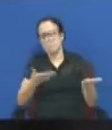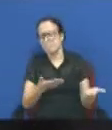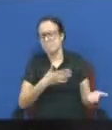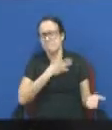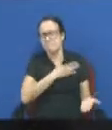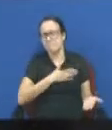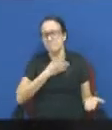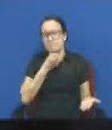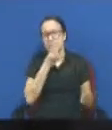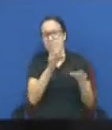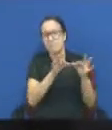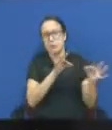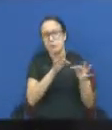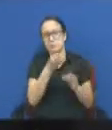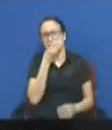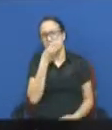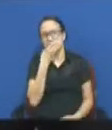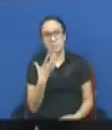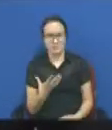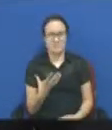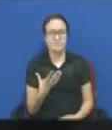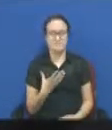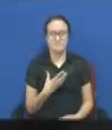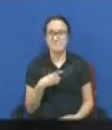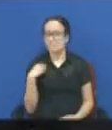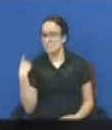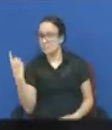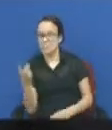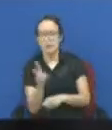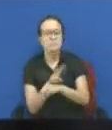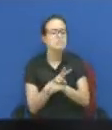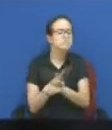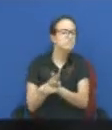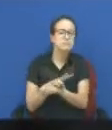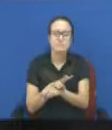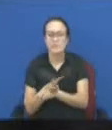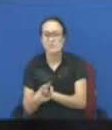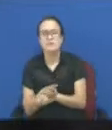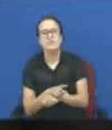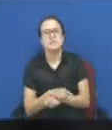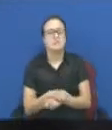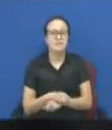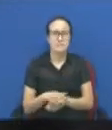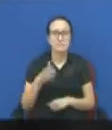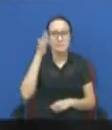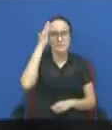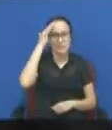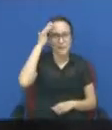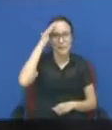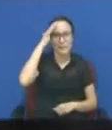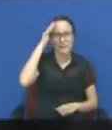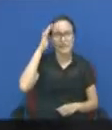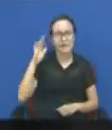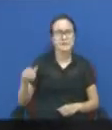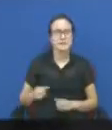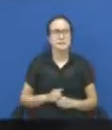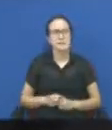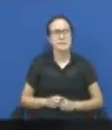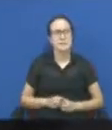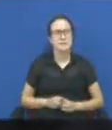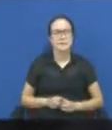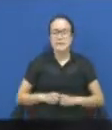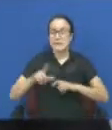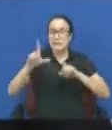que a gente possa aí fiscalizar bastante nessa área aí. Assisti uma época também no Fantástico